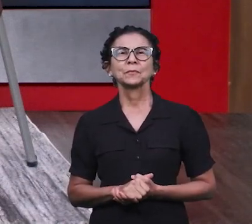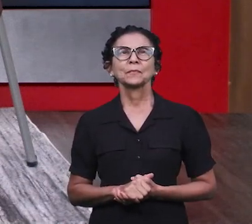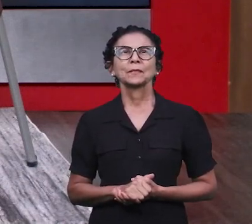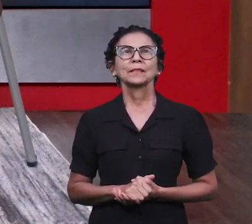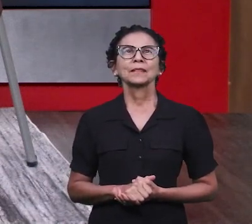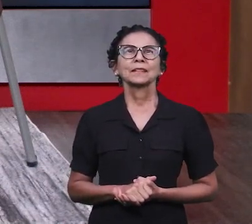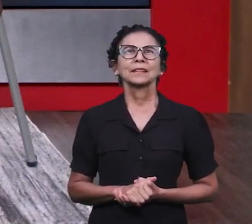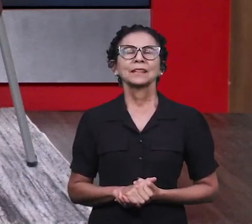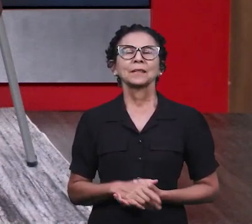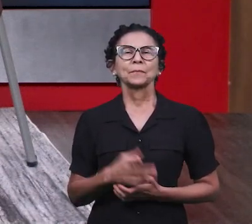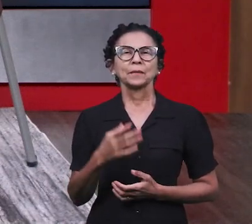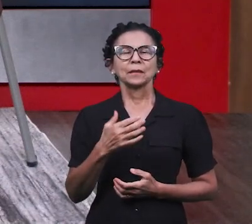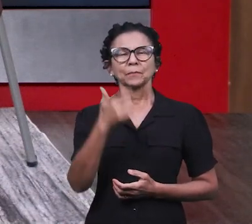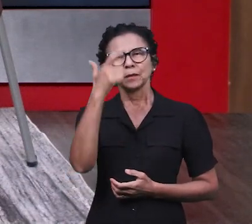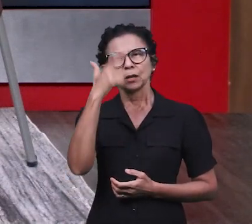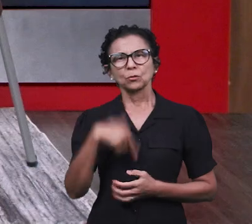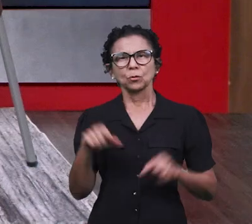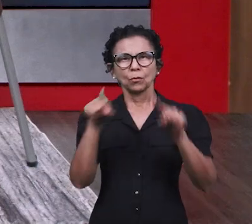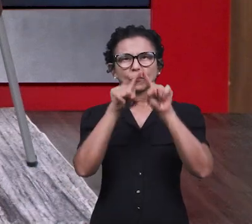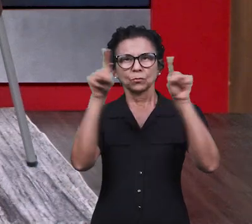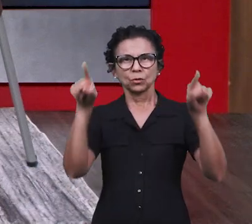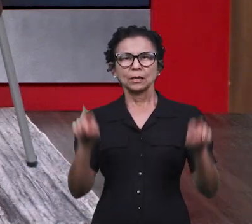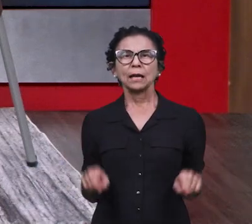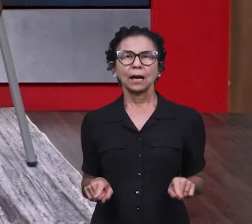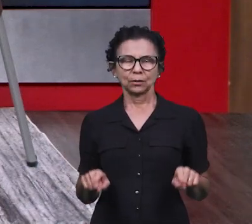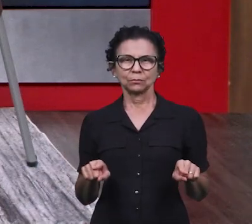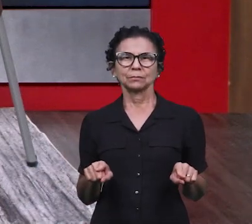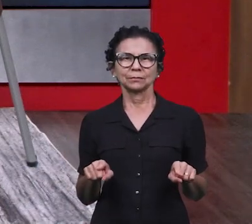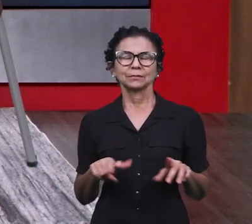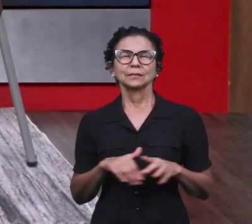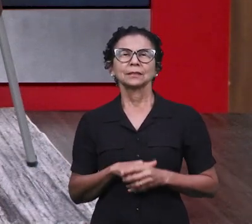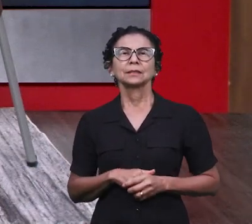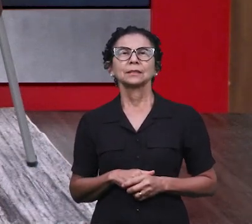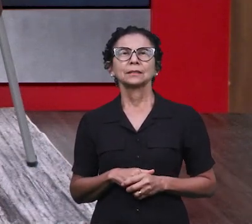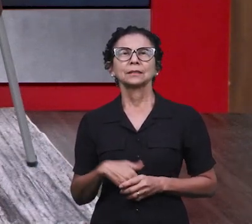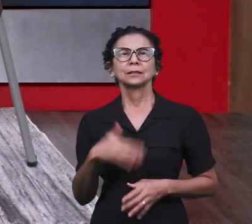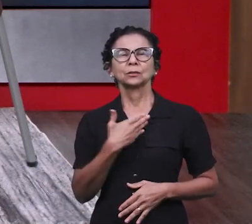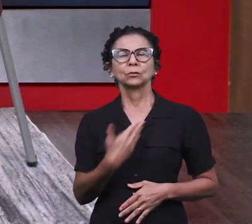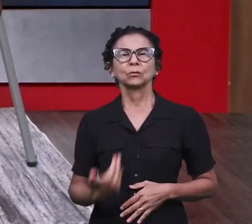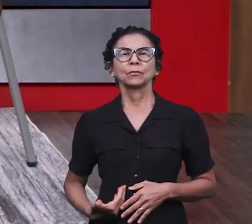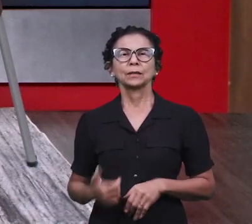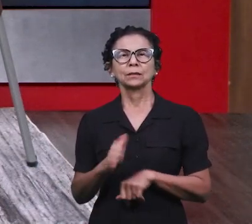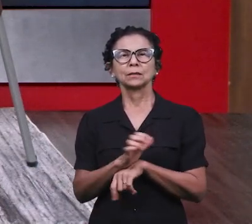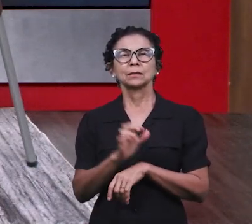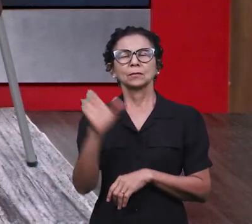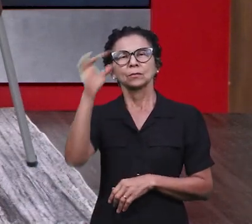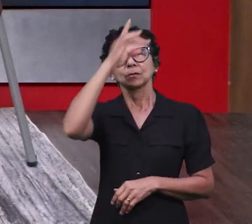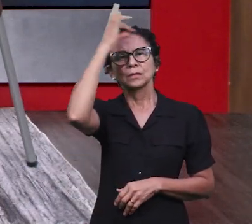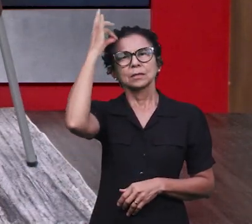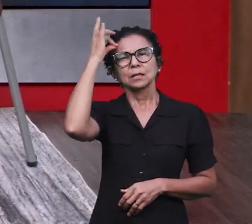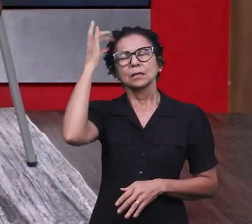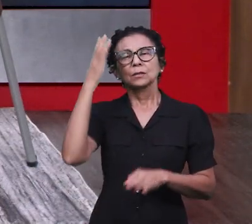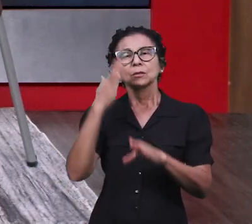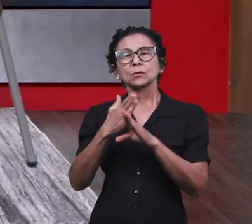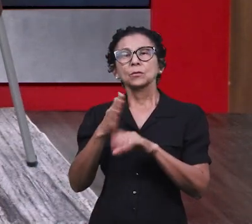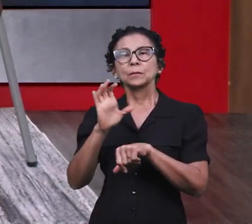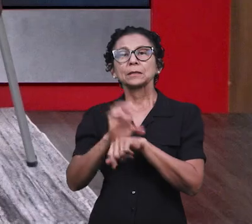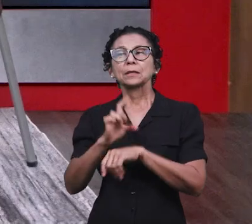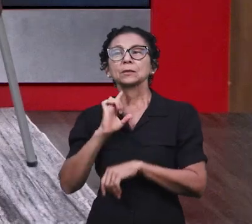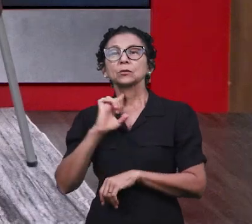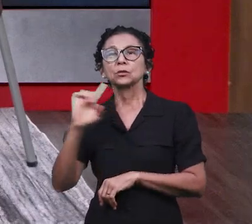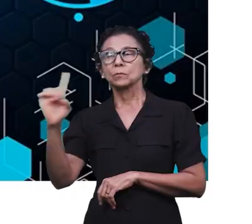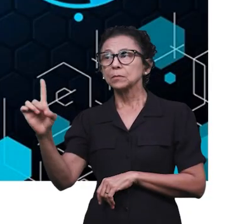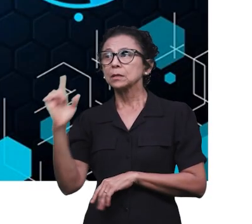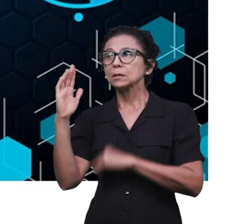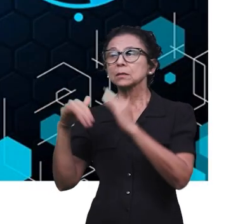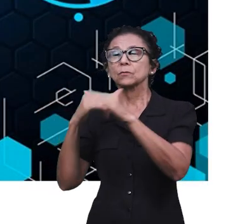Espírito Santo e eu descobri agora há poucos dias que lá no Tribunal de Justiça de Minas Gerais, eles desenvolveram esse